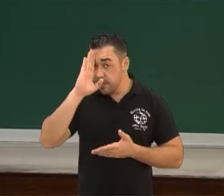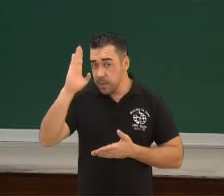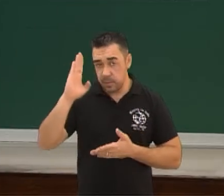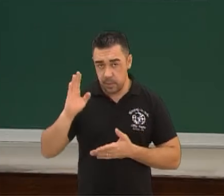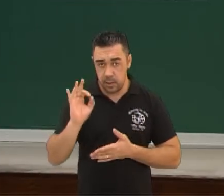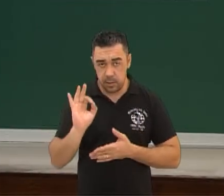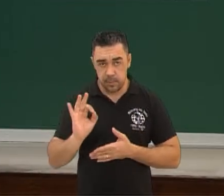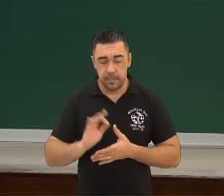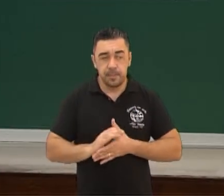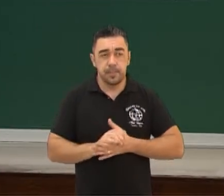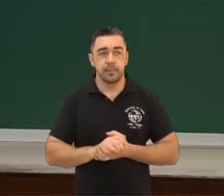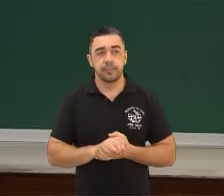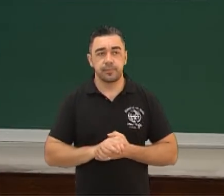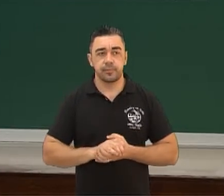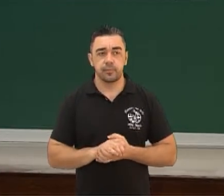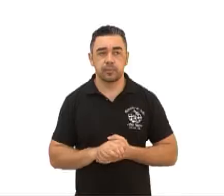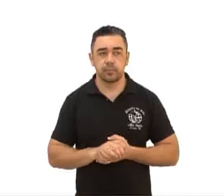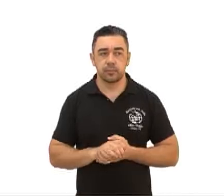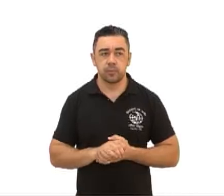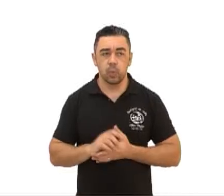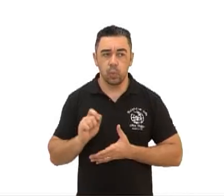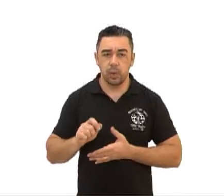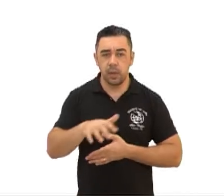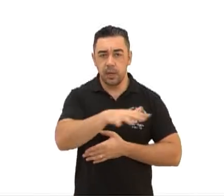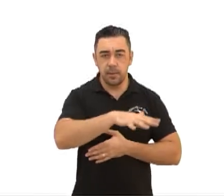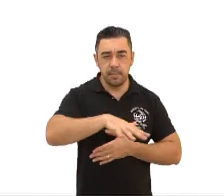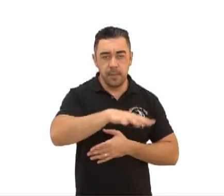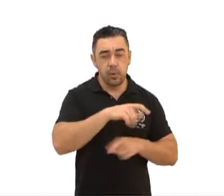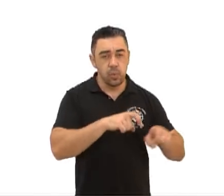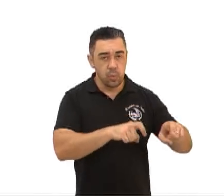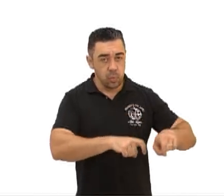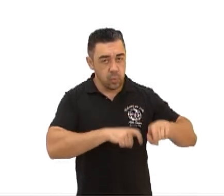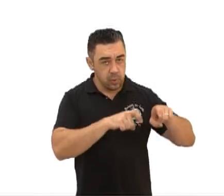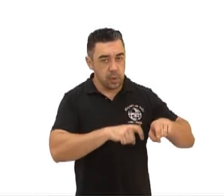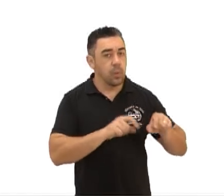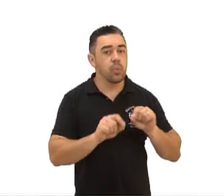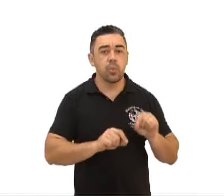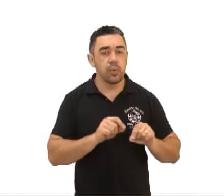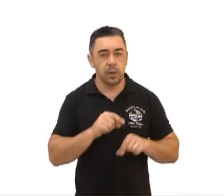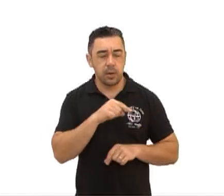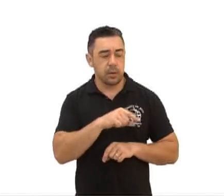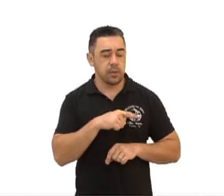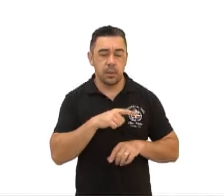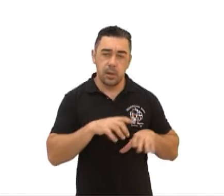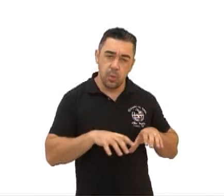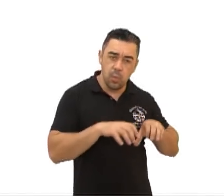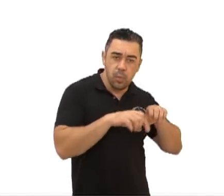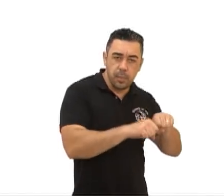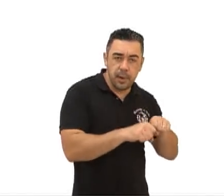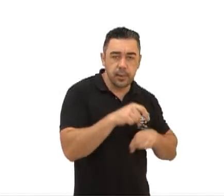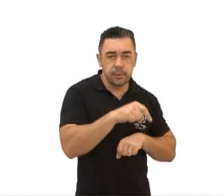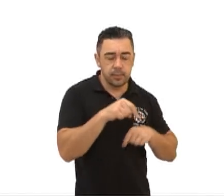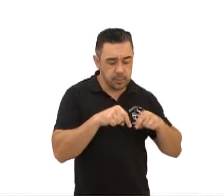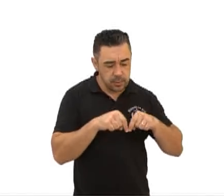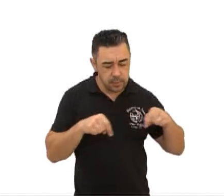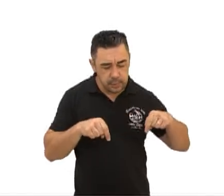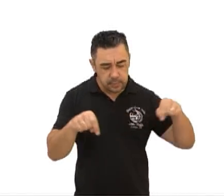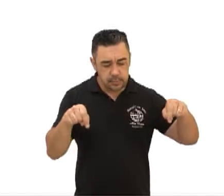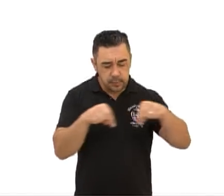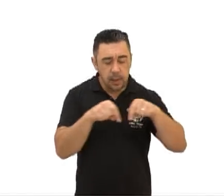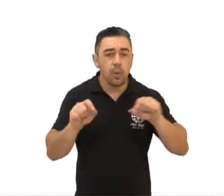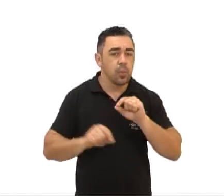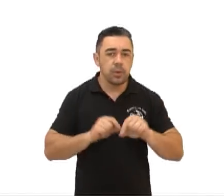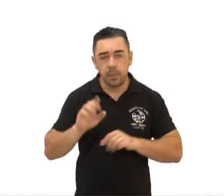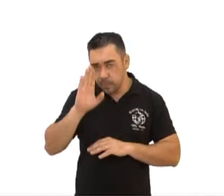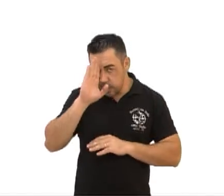principais, ok? Então, o espaço rural, né, ele é ocupado em sua maioria ali pelas